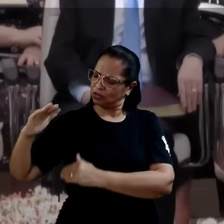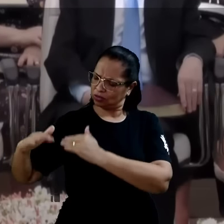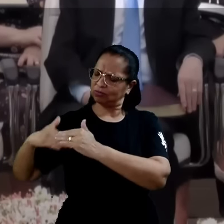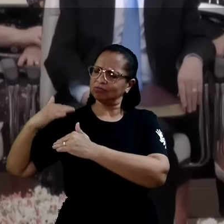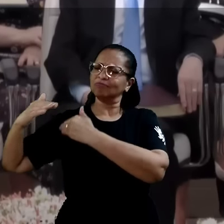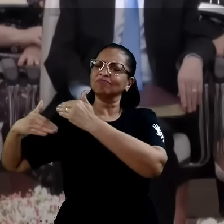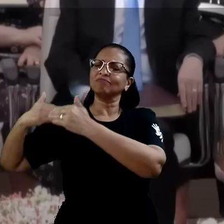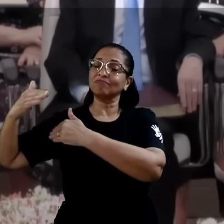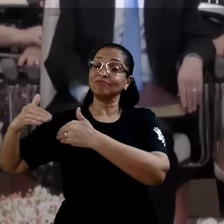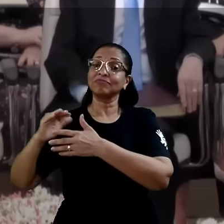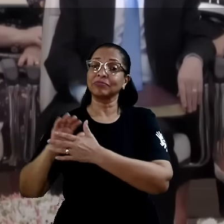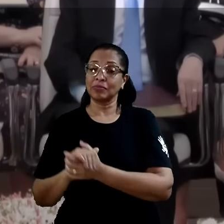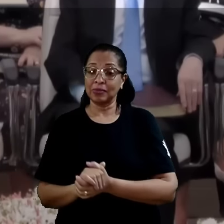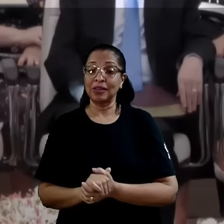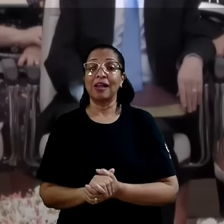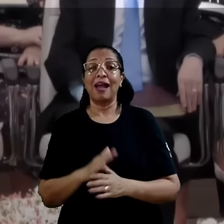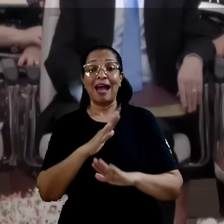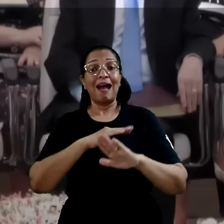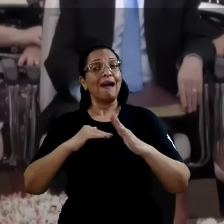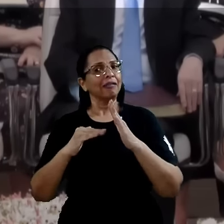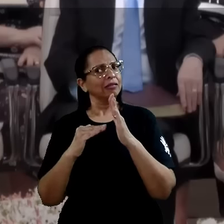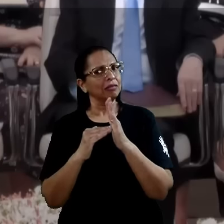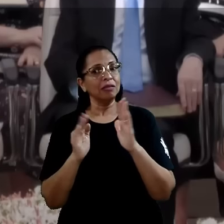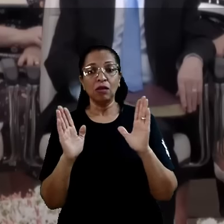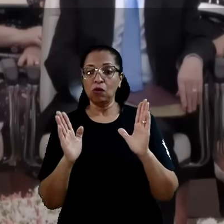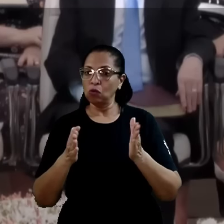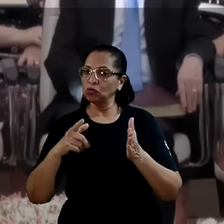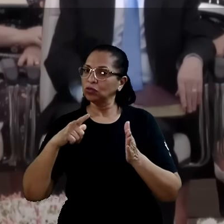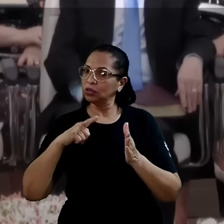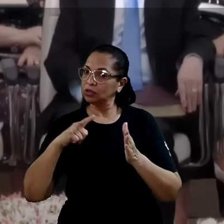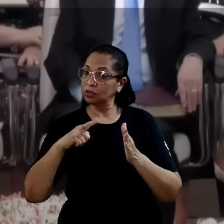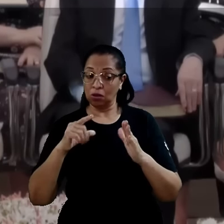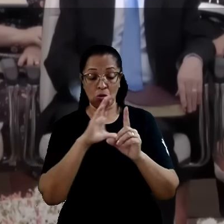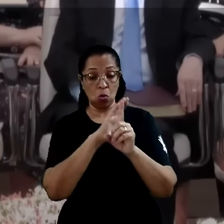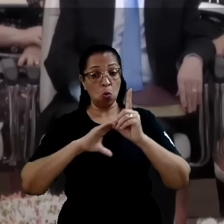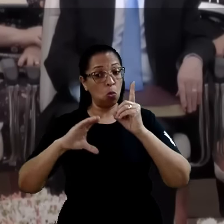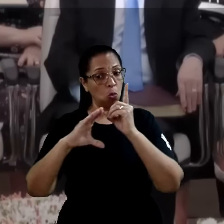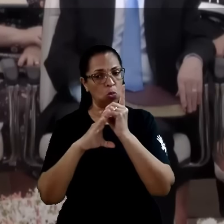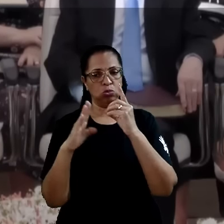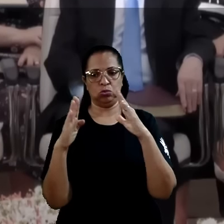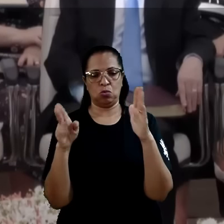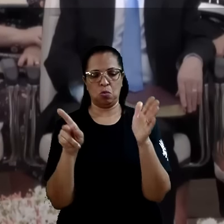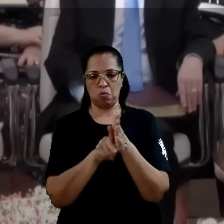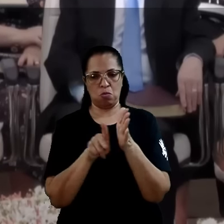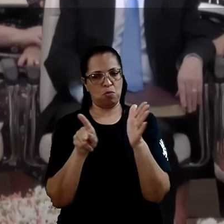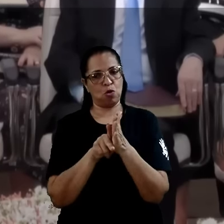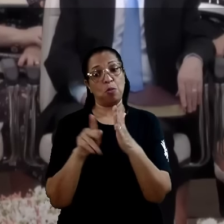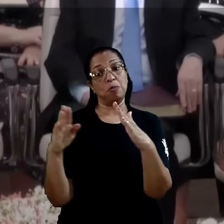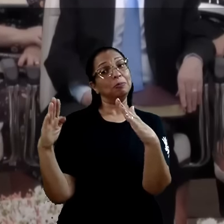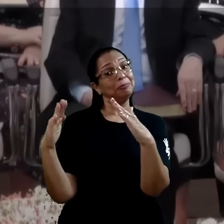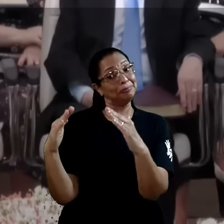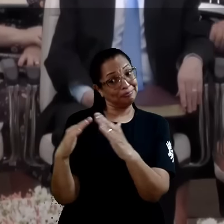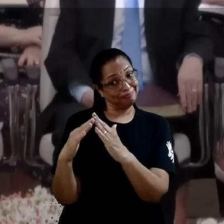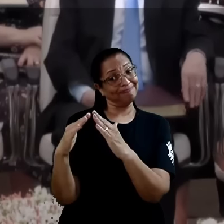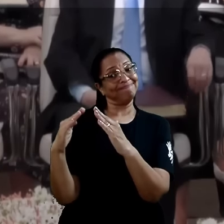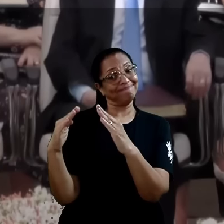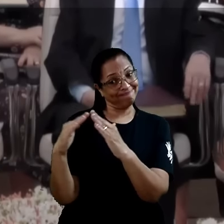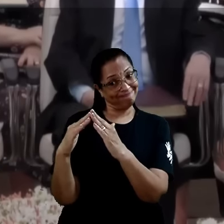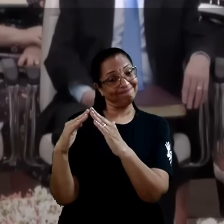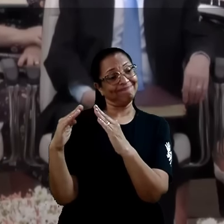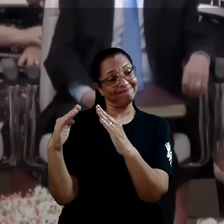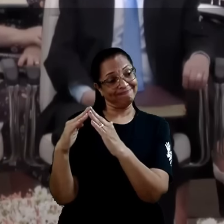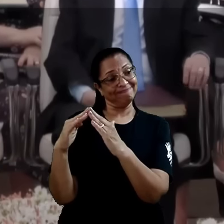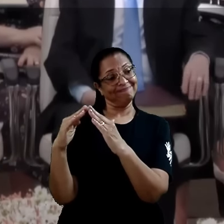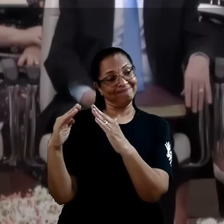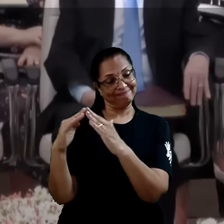proporciona até hoje nós fazemos cultos domésticos me lembro quando nós não tínhamos casa própria Nenhum de Nós agora todos temos